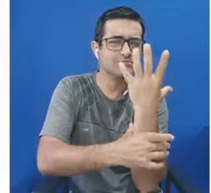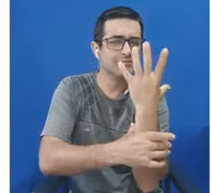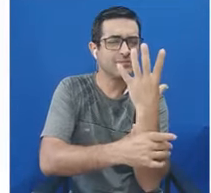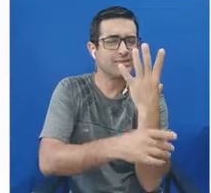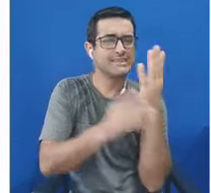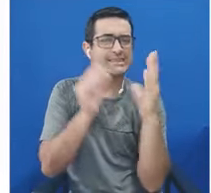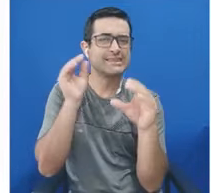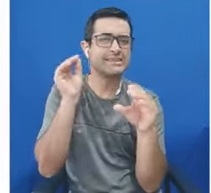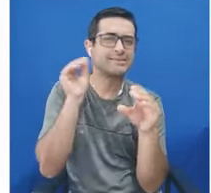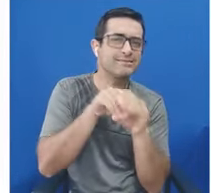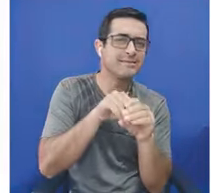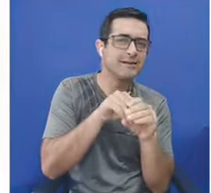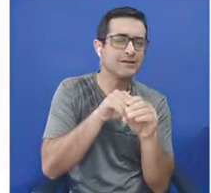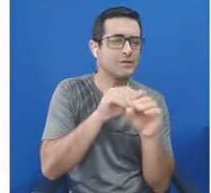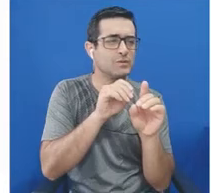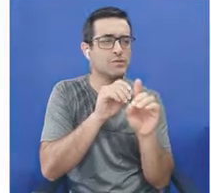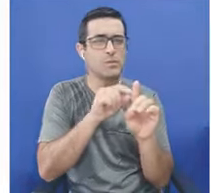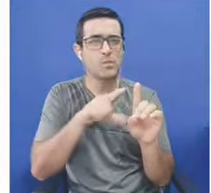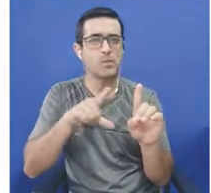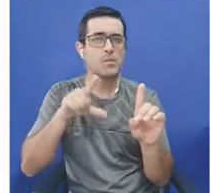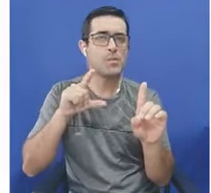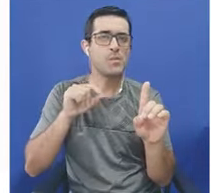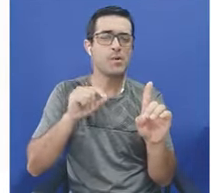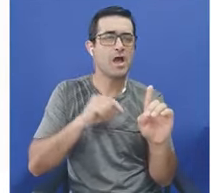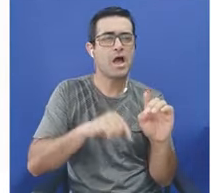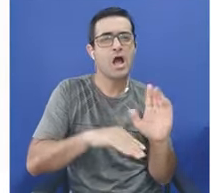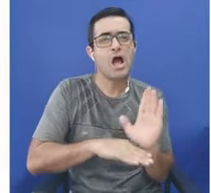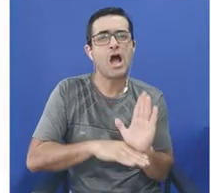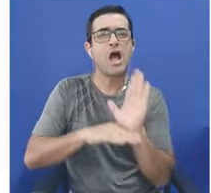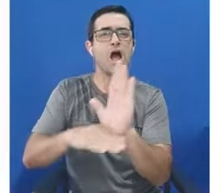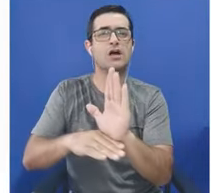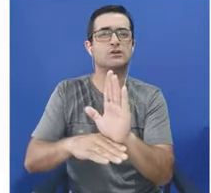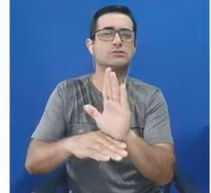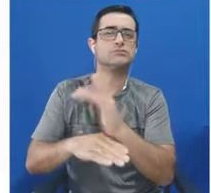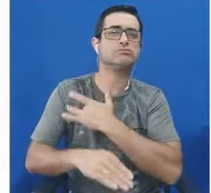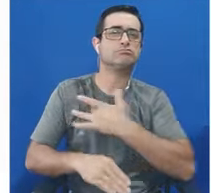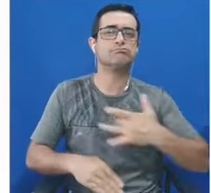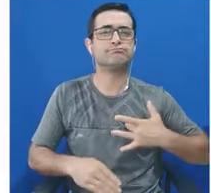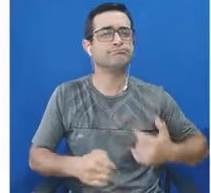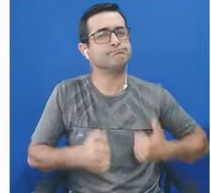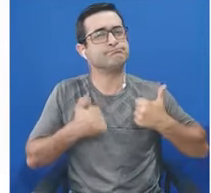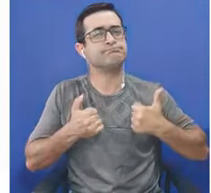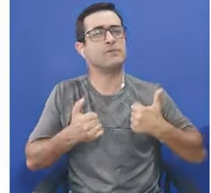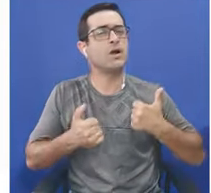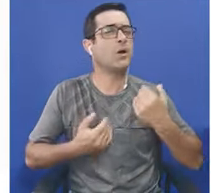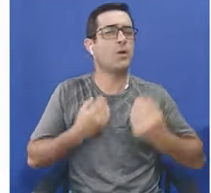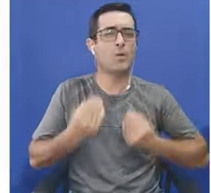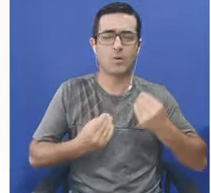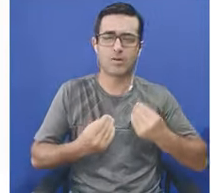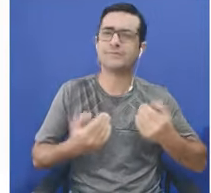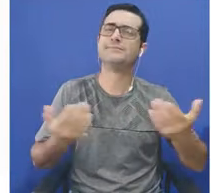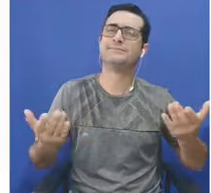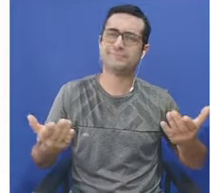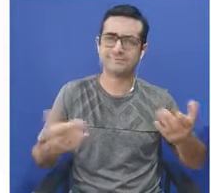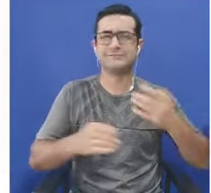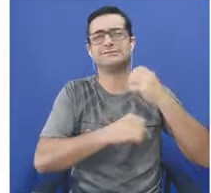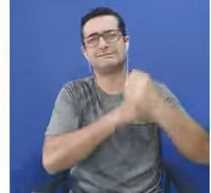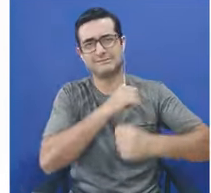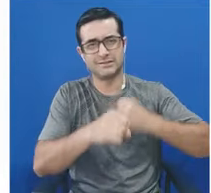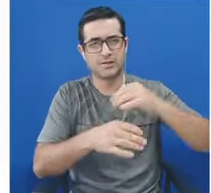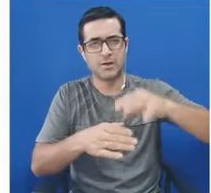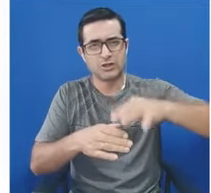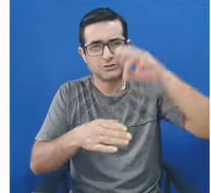planta traz, né, de benefício para um ser humano? E há anos as